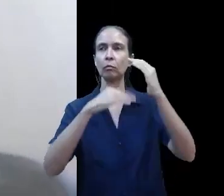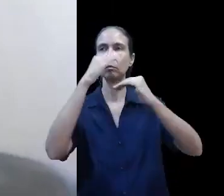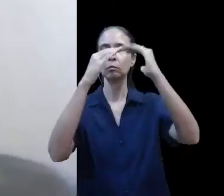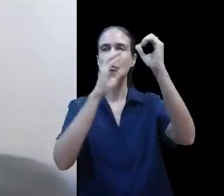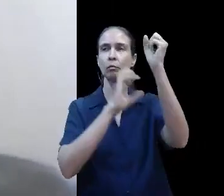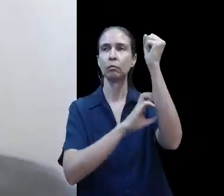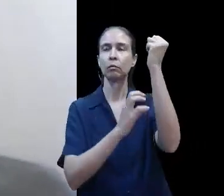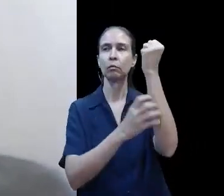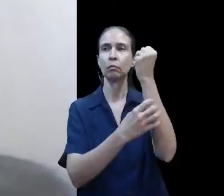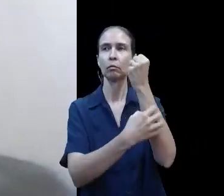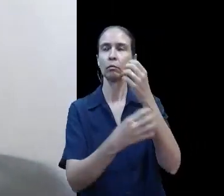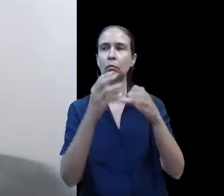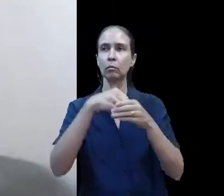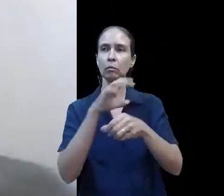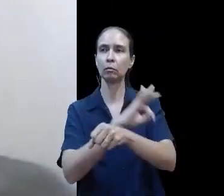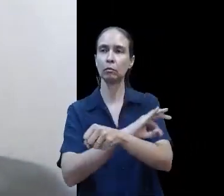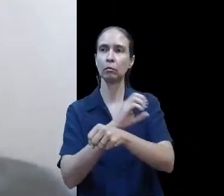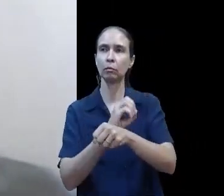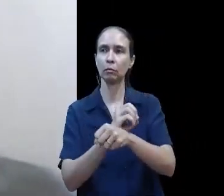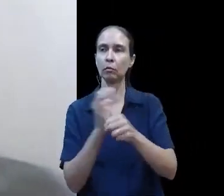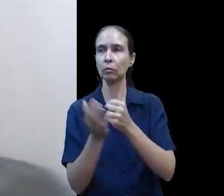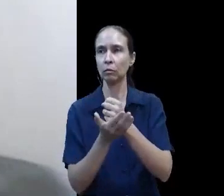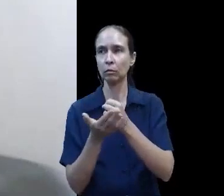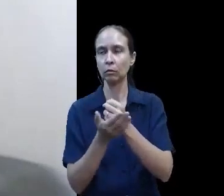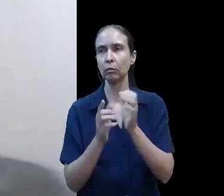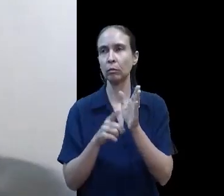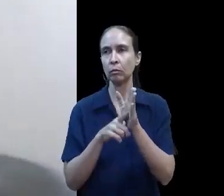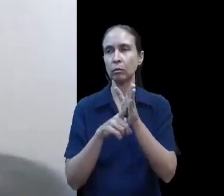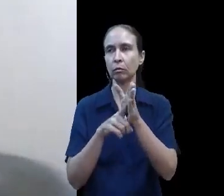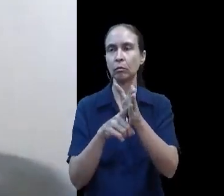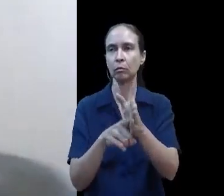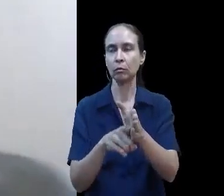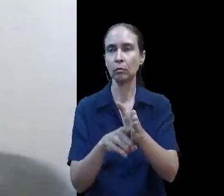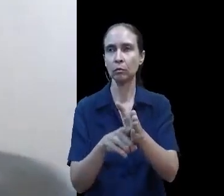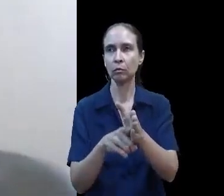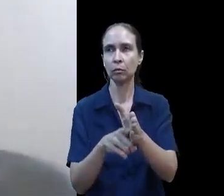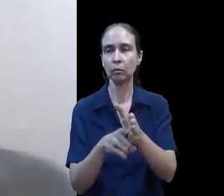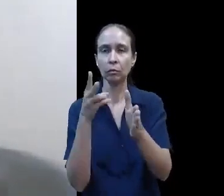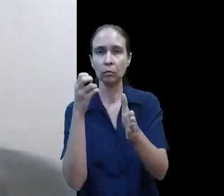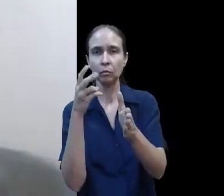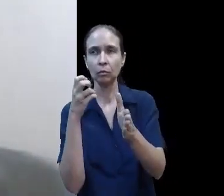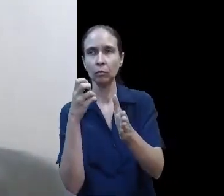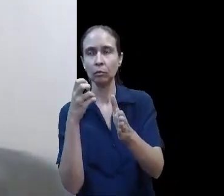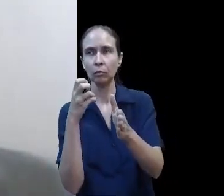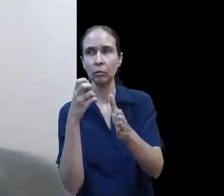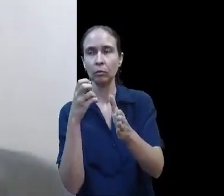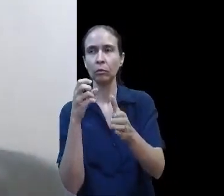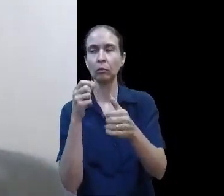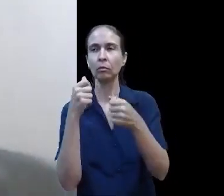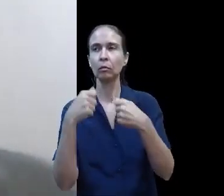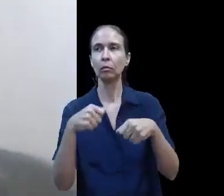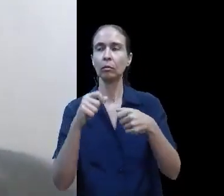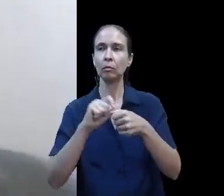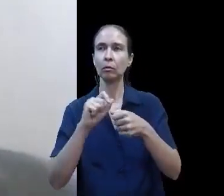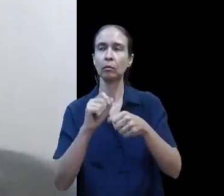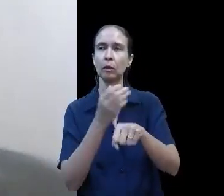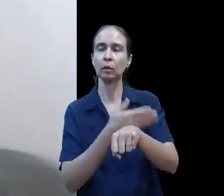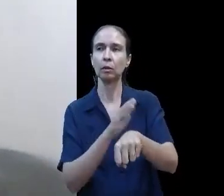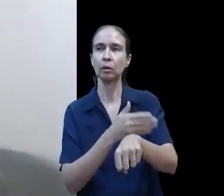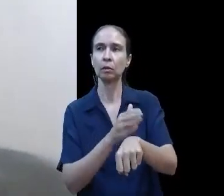e em cima desse diagnóstico foram montados, então, treinamentos, né? Nós fizemos mais